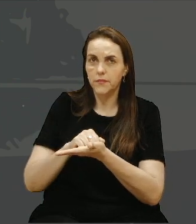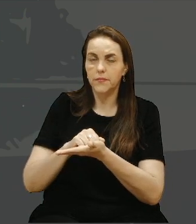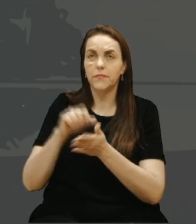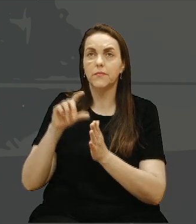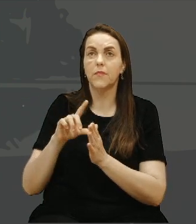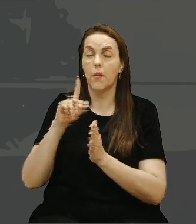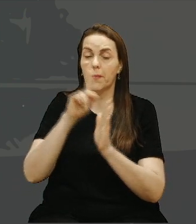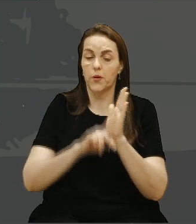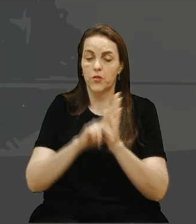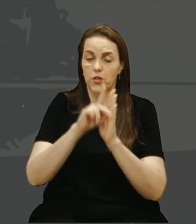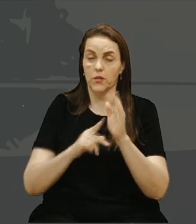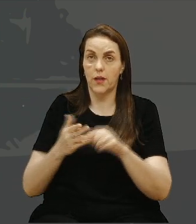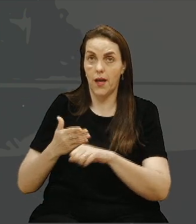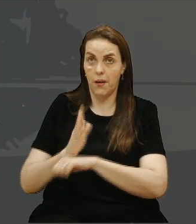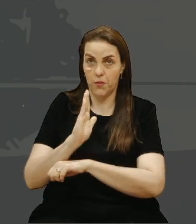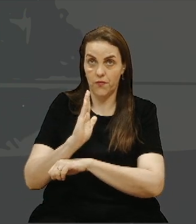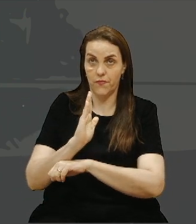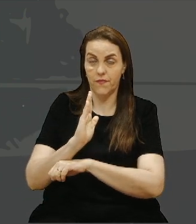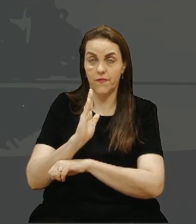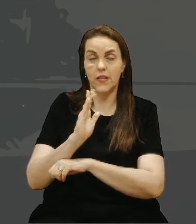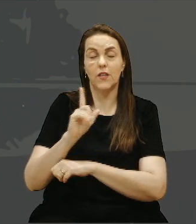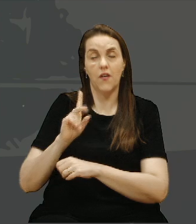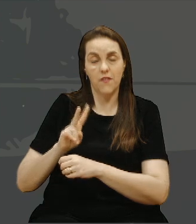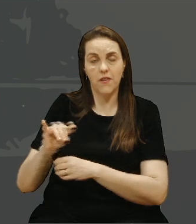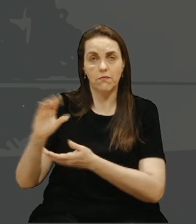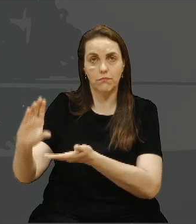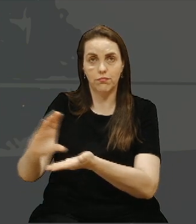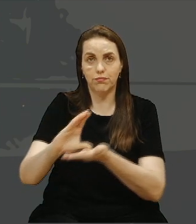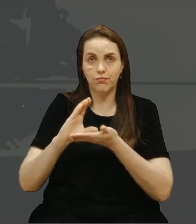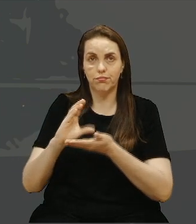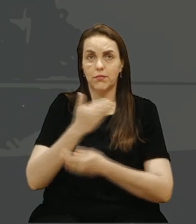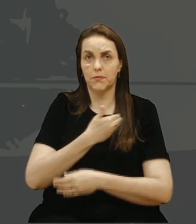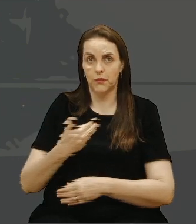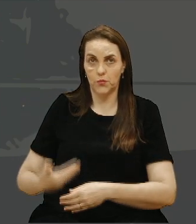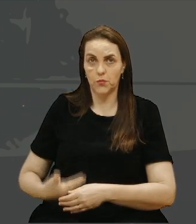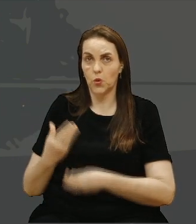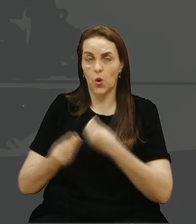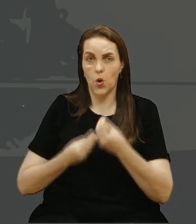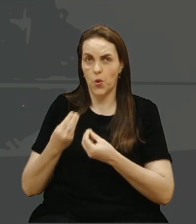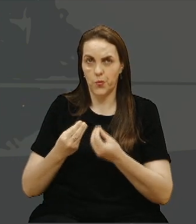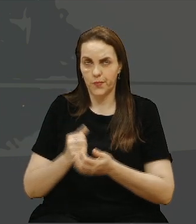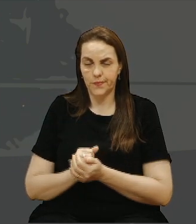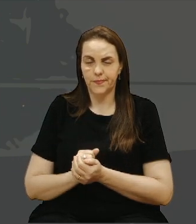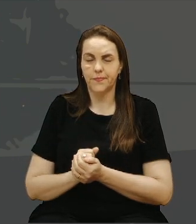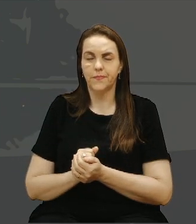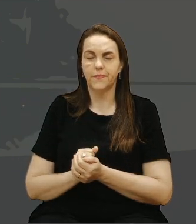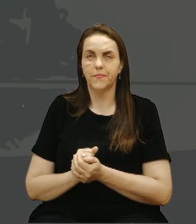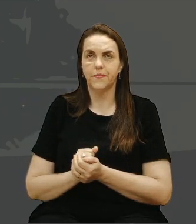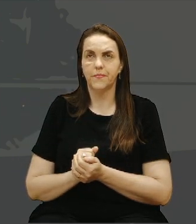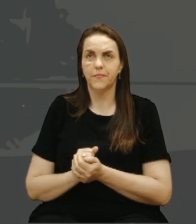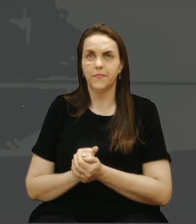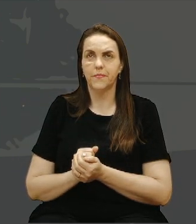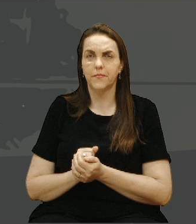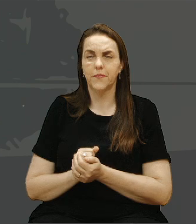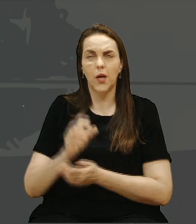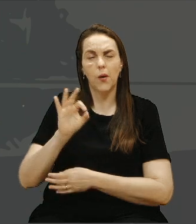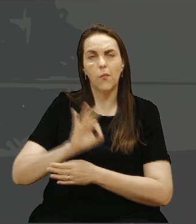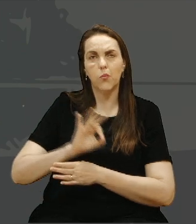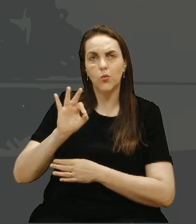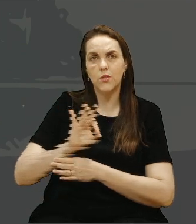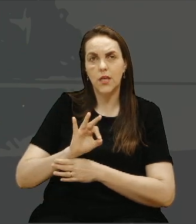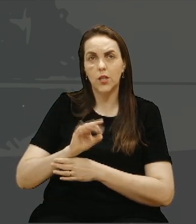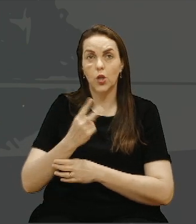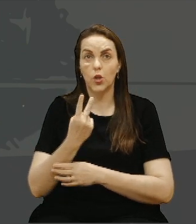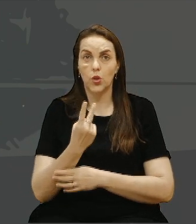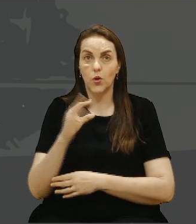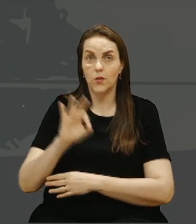ele aprovado, ele vai captar recursos públicos. E como se dá a captação? A captação se dá no percentual, né, em